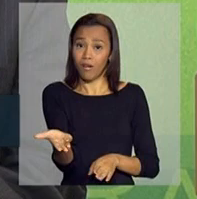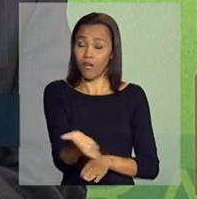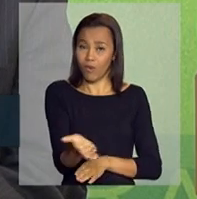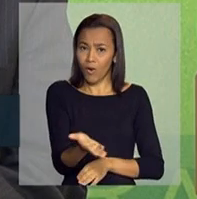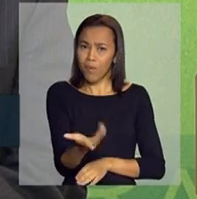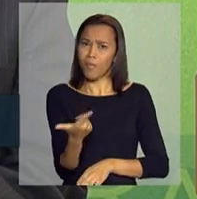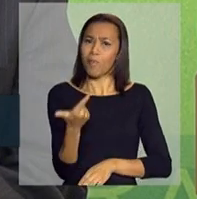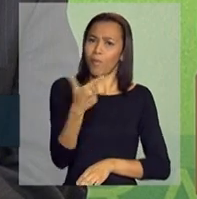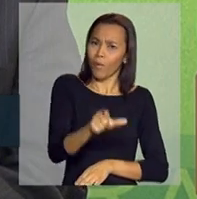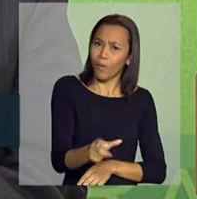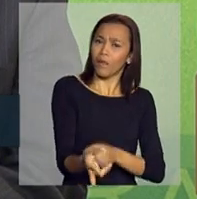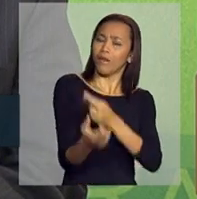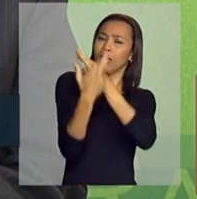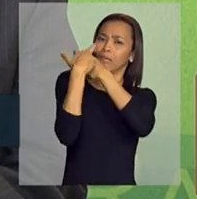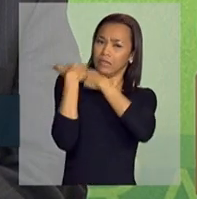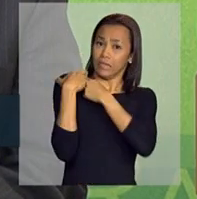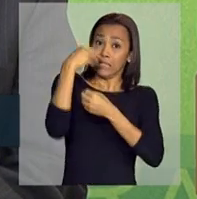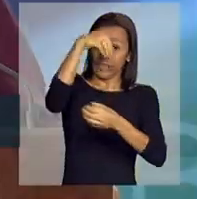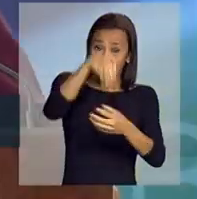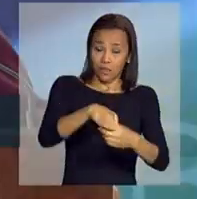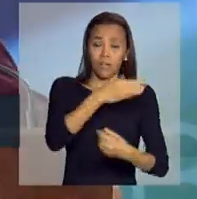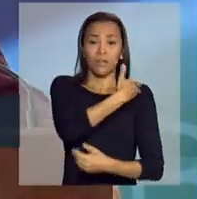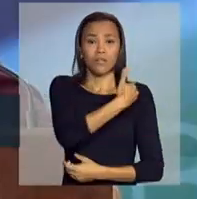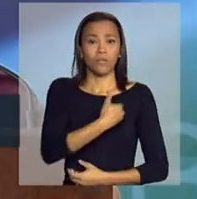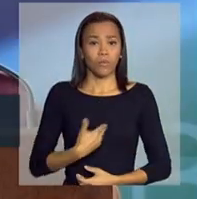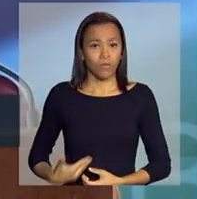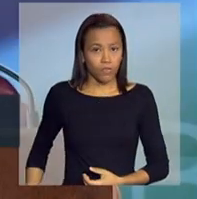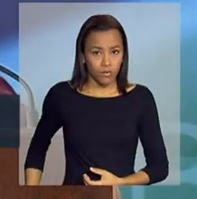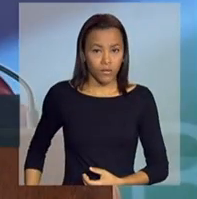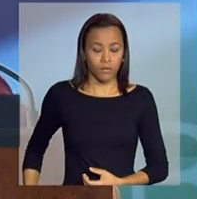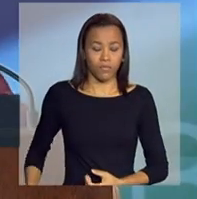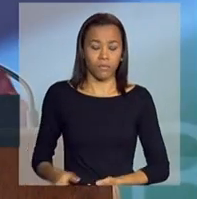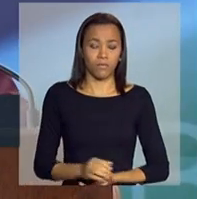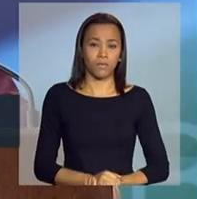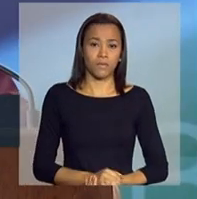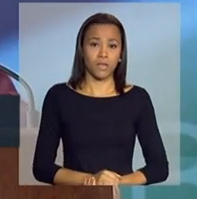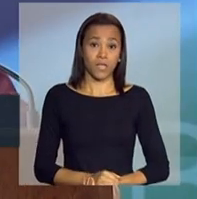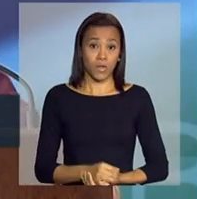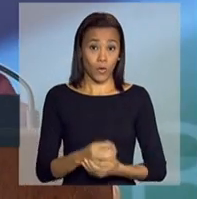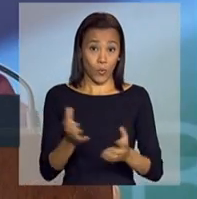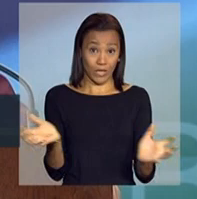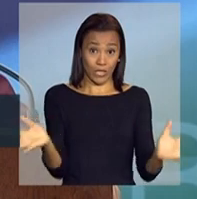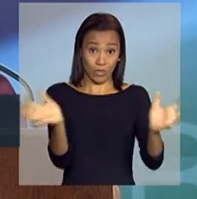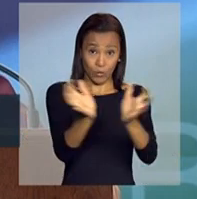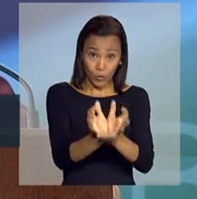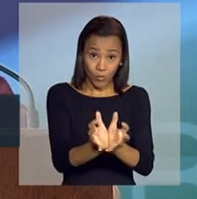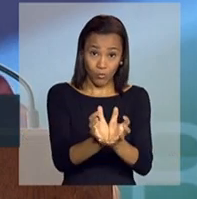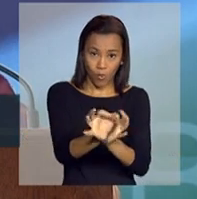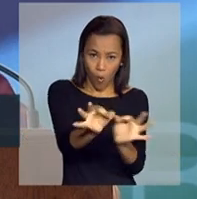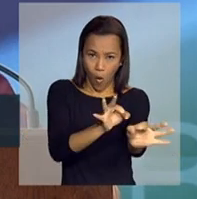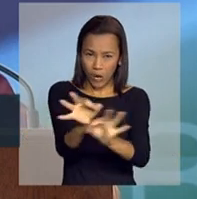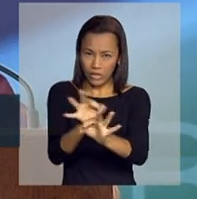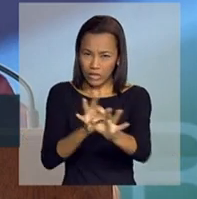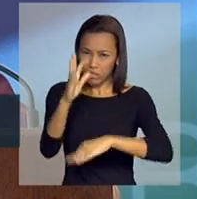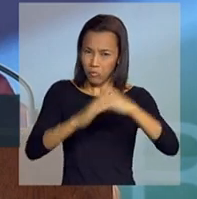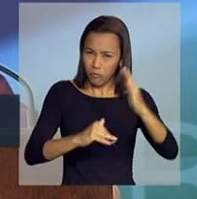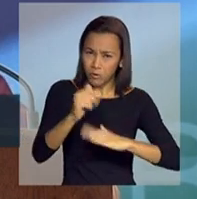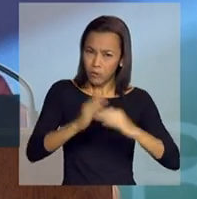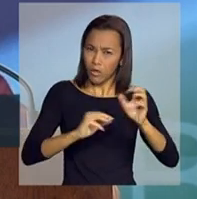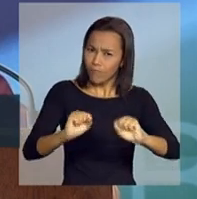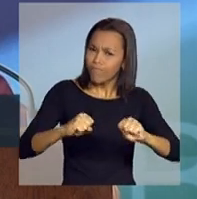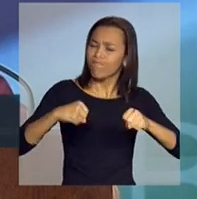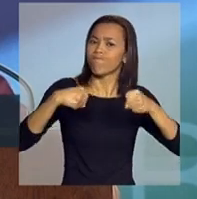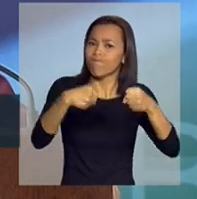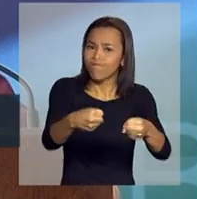uma outra função dentro do governo, que, com esse time consolidado e reforçado,